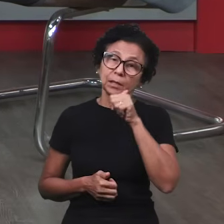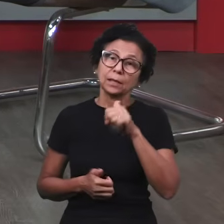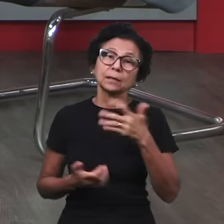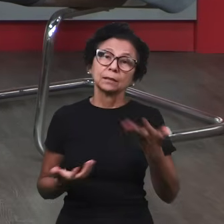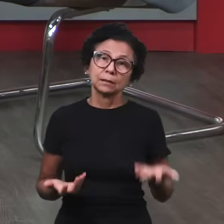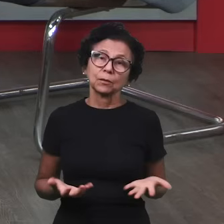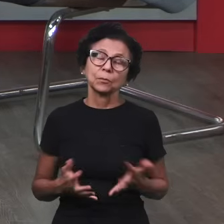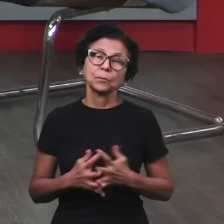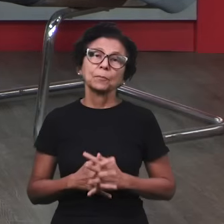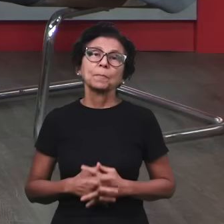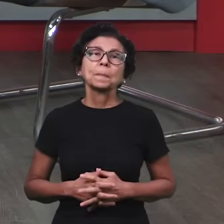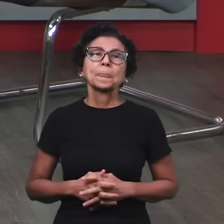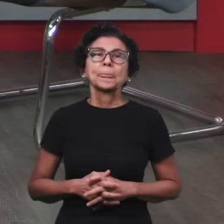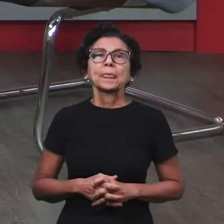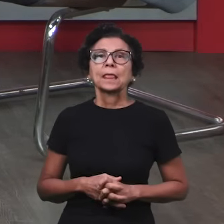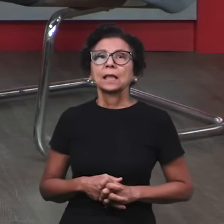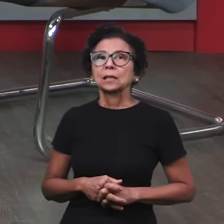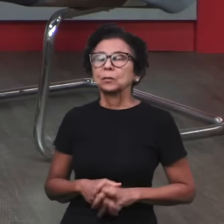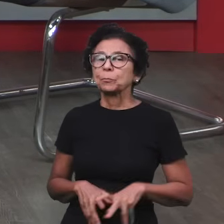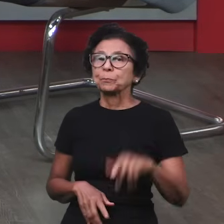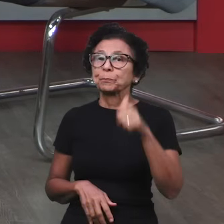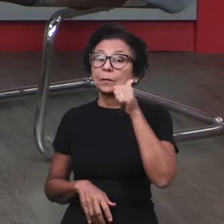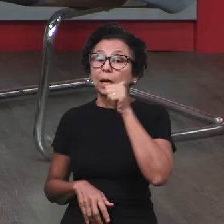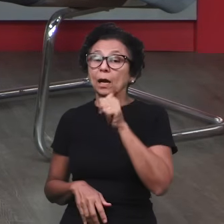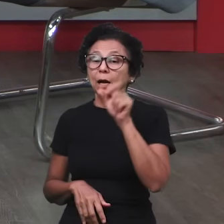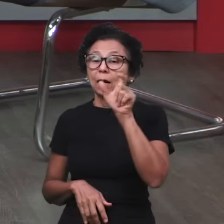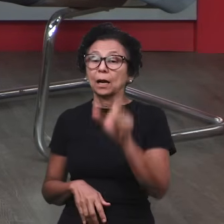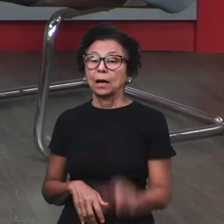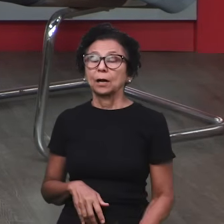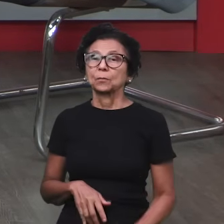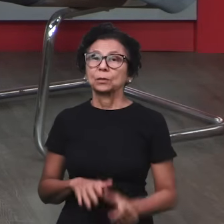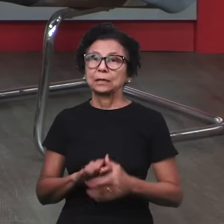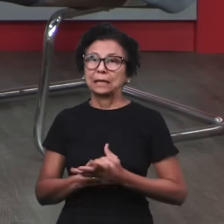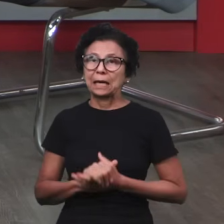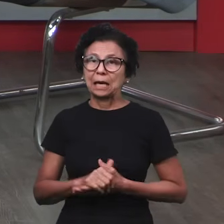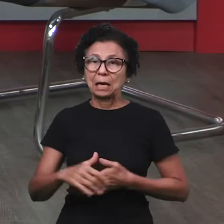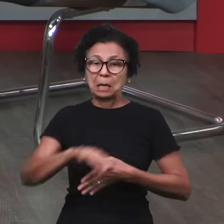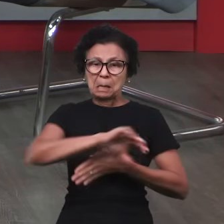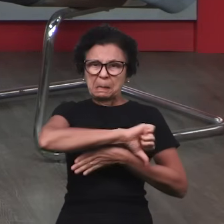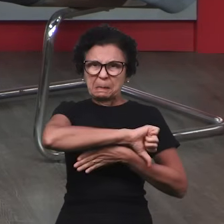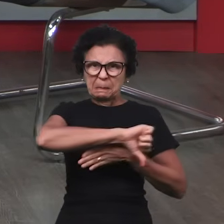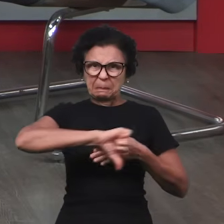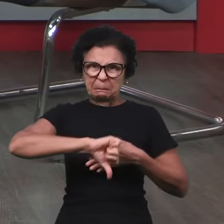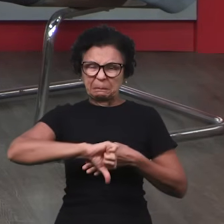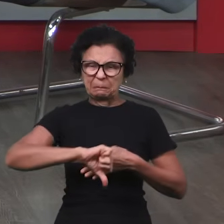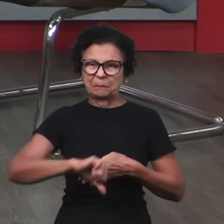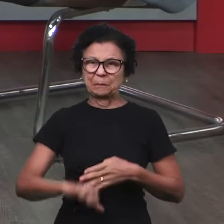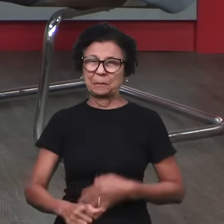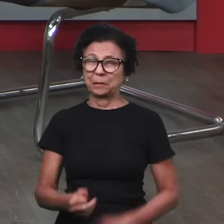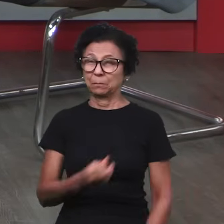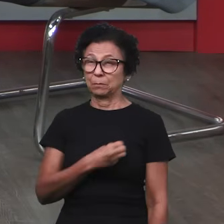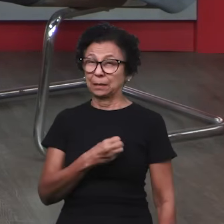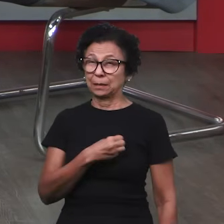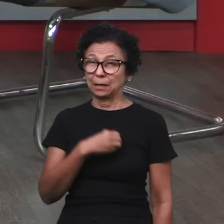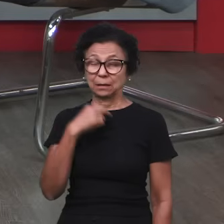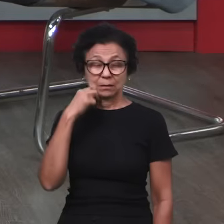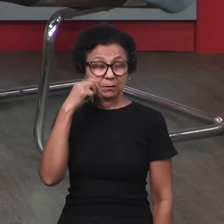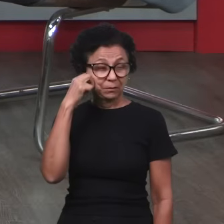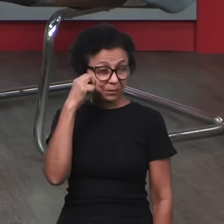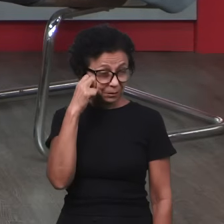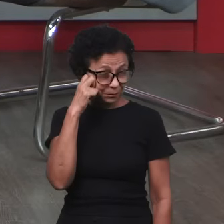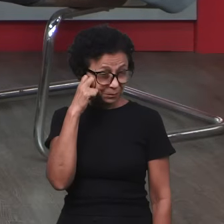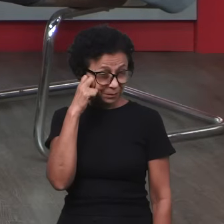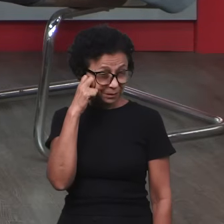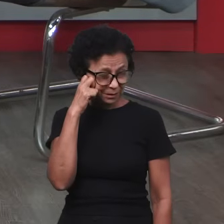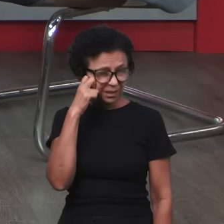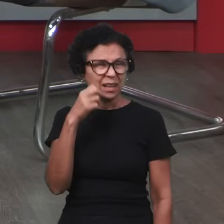pega a pobre mulher. Não, aquela mulher estava ali desmoralizada, o pecado dela era vergonhoso, e ela até era pecadora